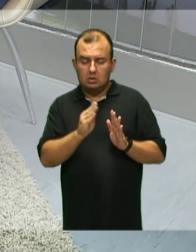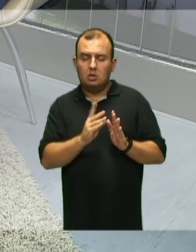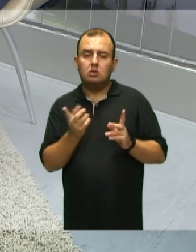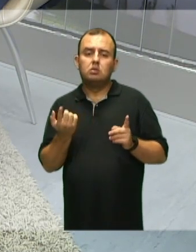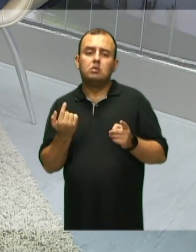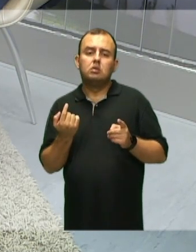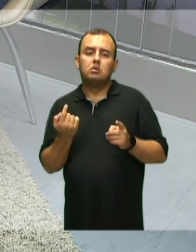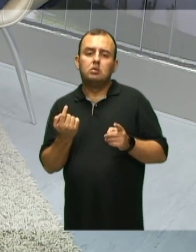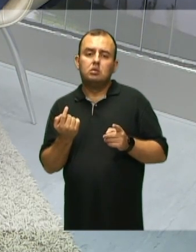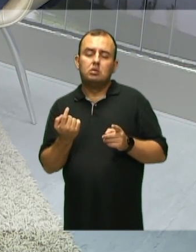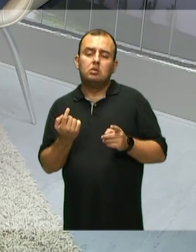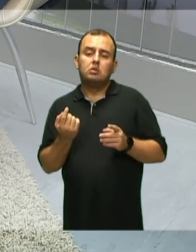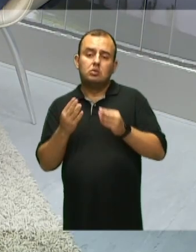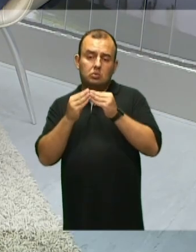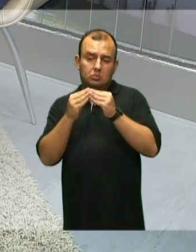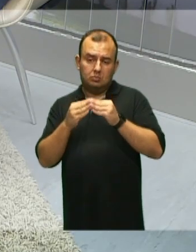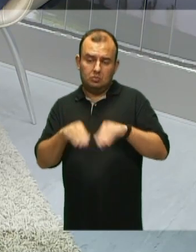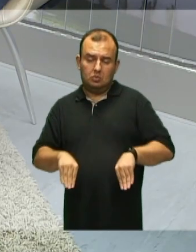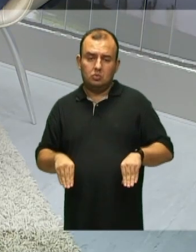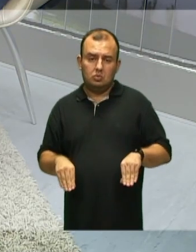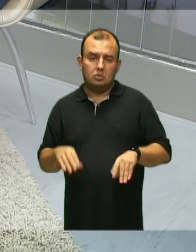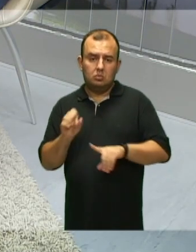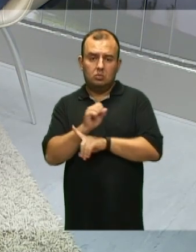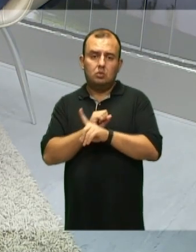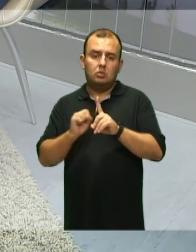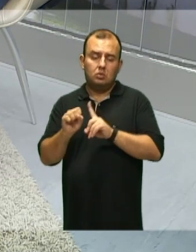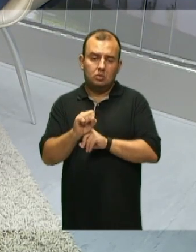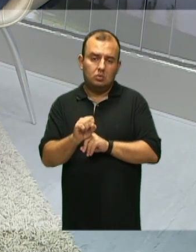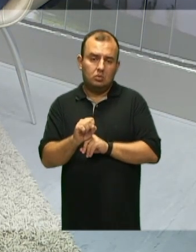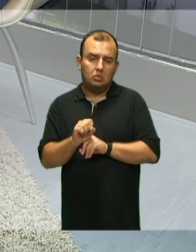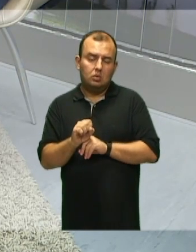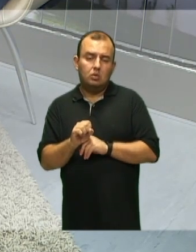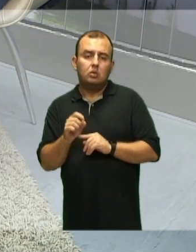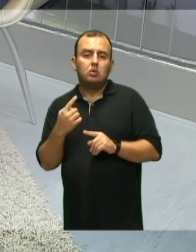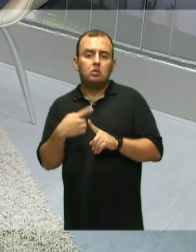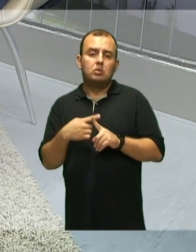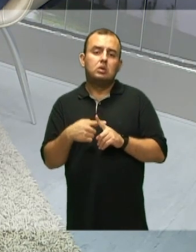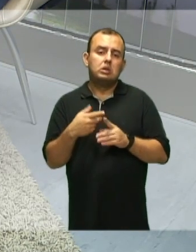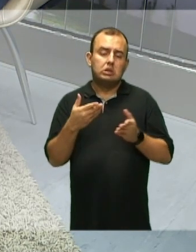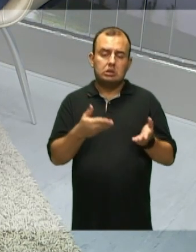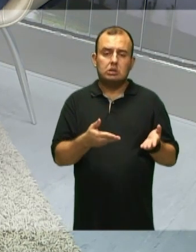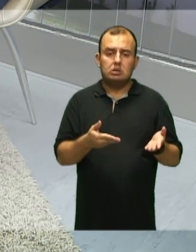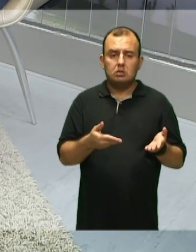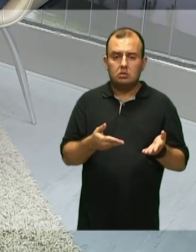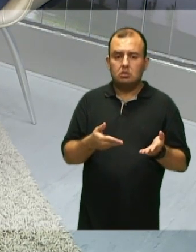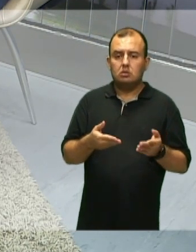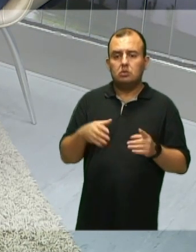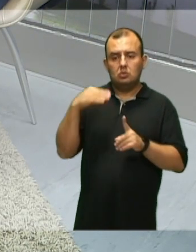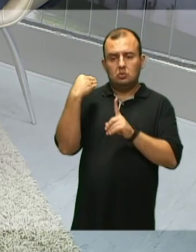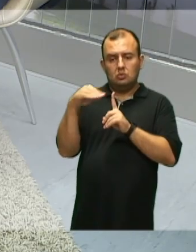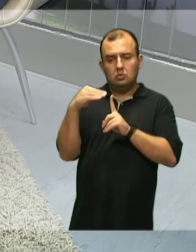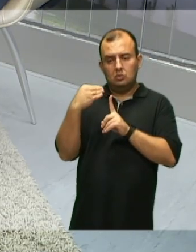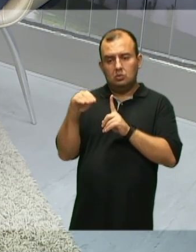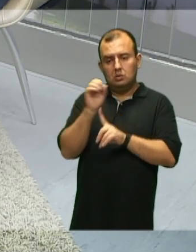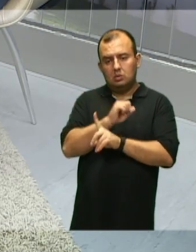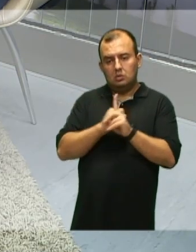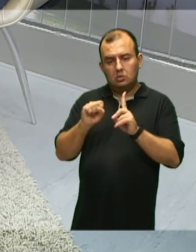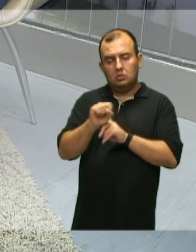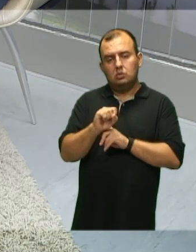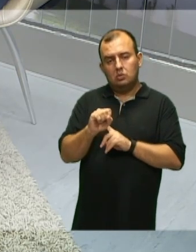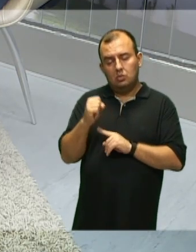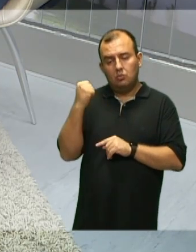e prejudicada pela sociedade porque ela está em vulnerabilidade social